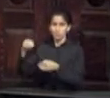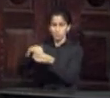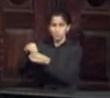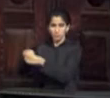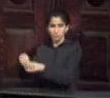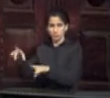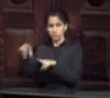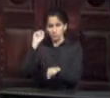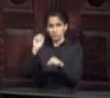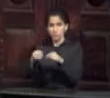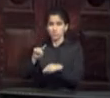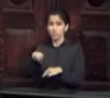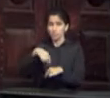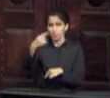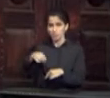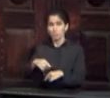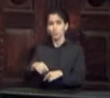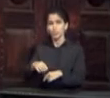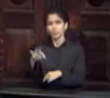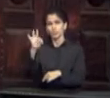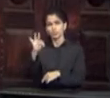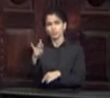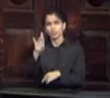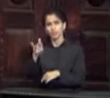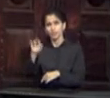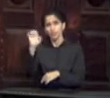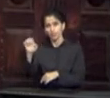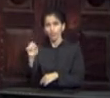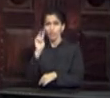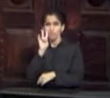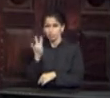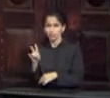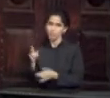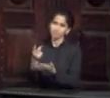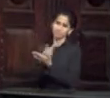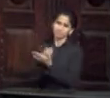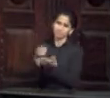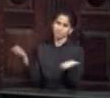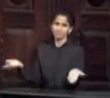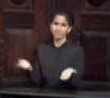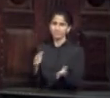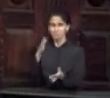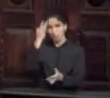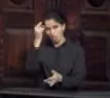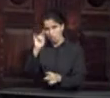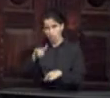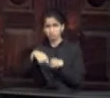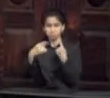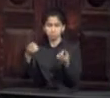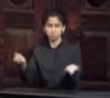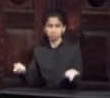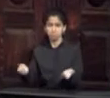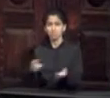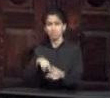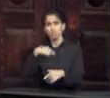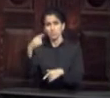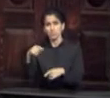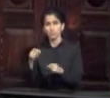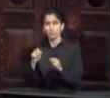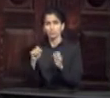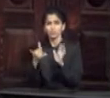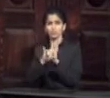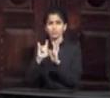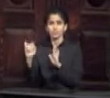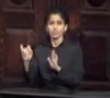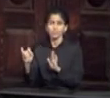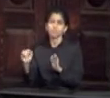própria Justiça Eleitoral começa a não reconhecê-lo. E amanhã ou depois a gente nem sabe se no Legislativo nós teremos